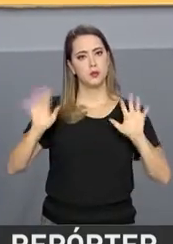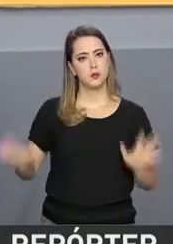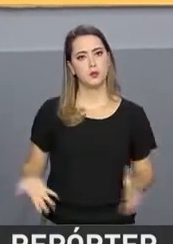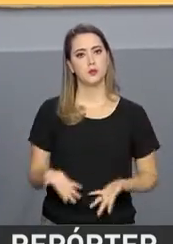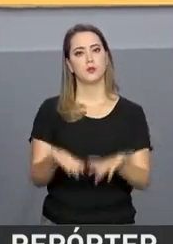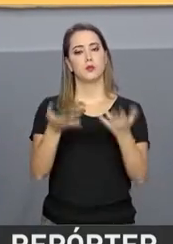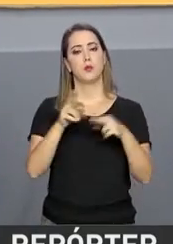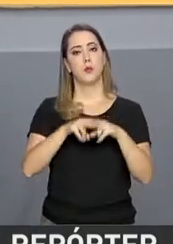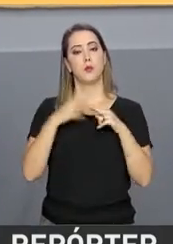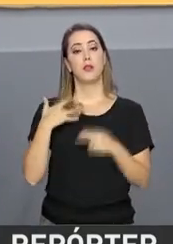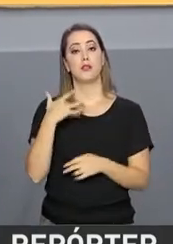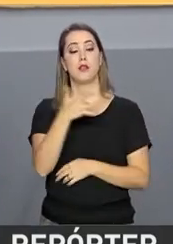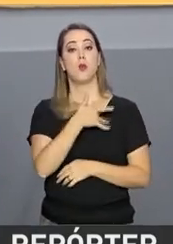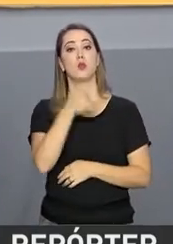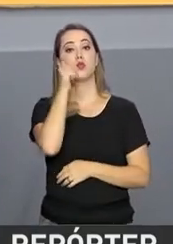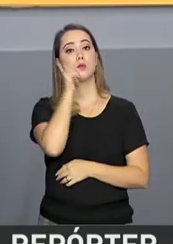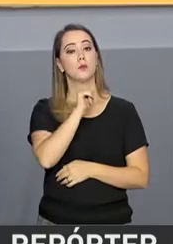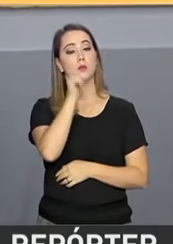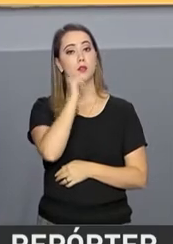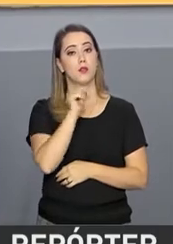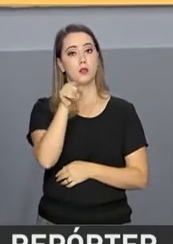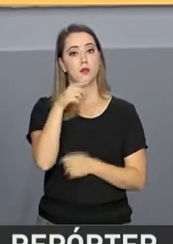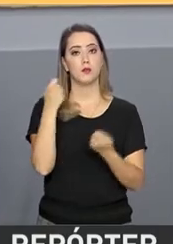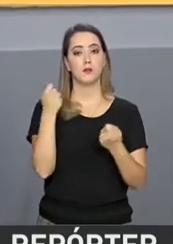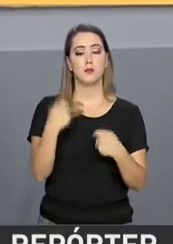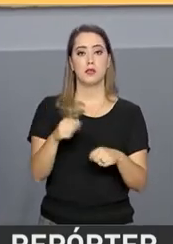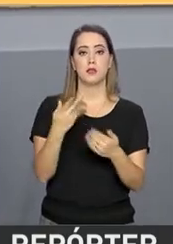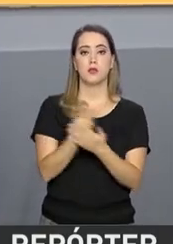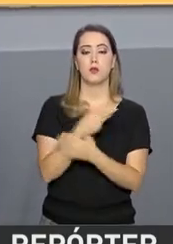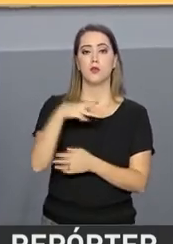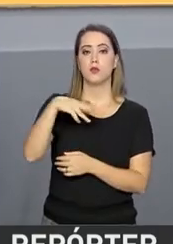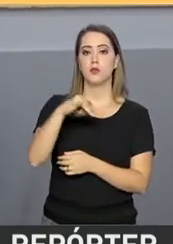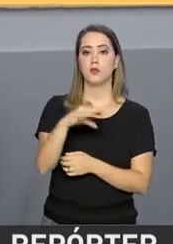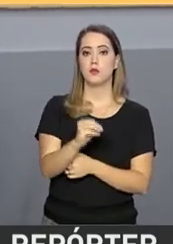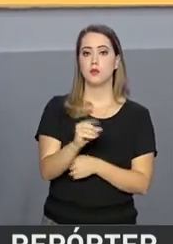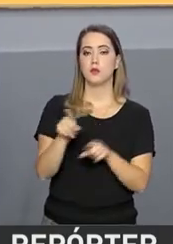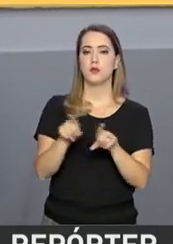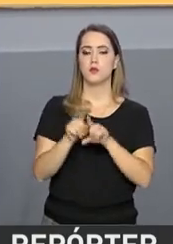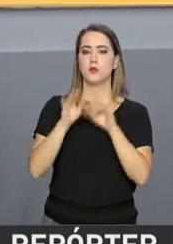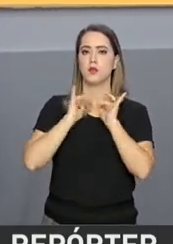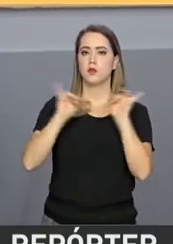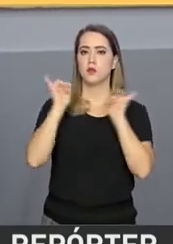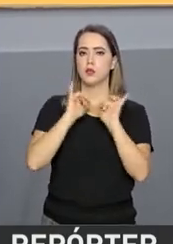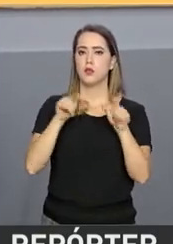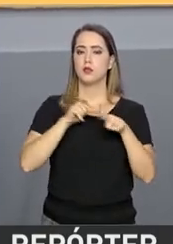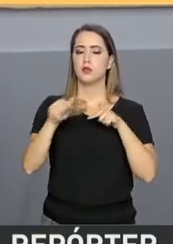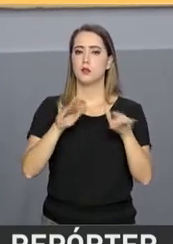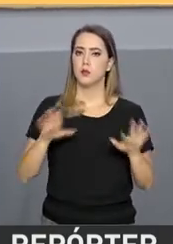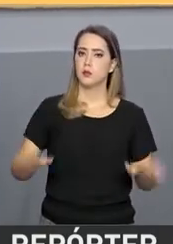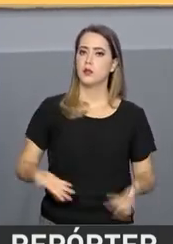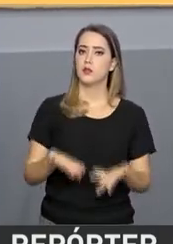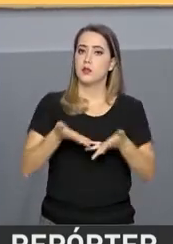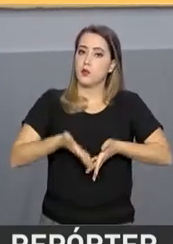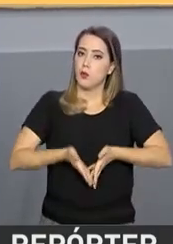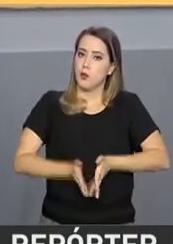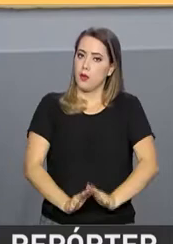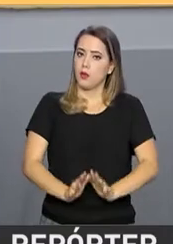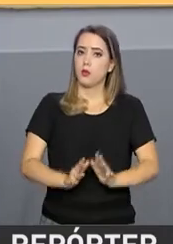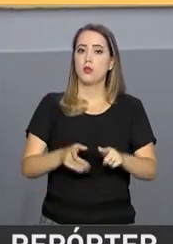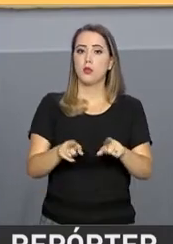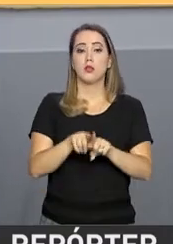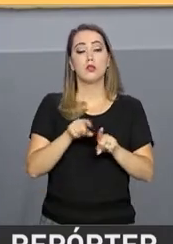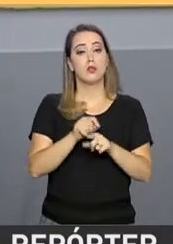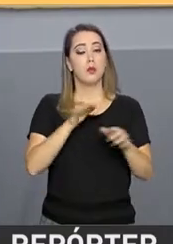pela saúde das mulheres ela deve acontecer em maio também foram anunciadas ações para incentivar o parto normal e